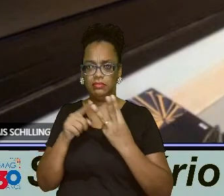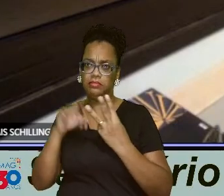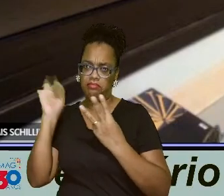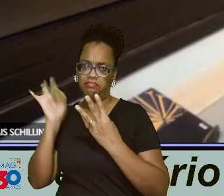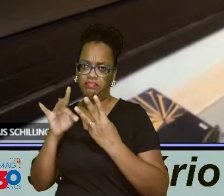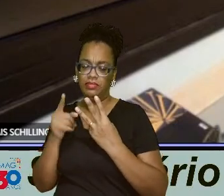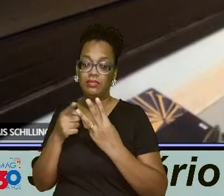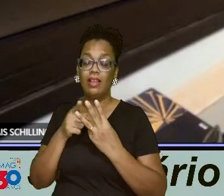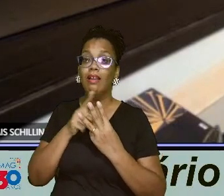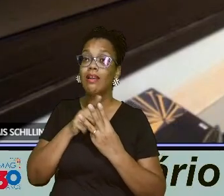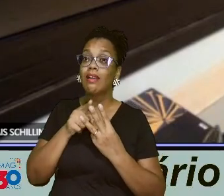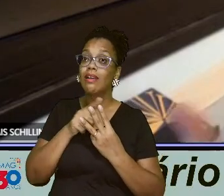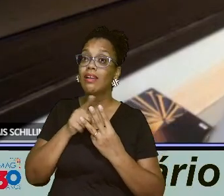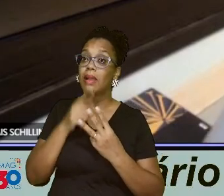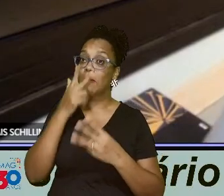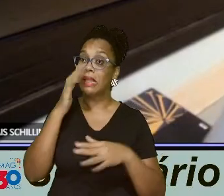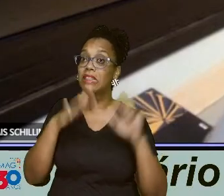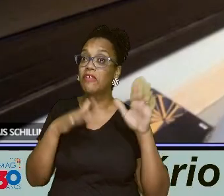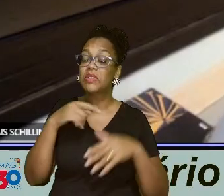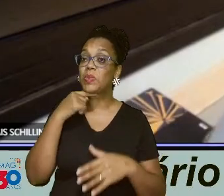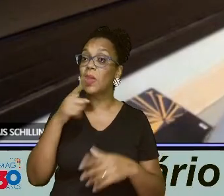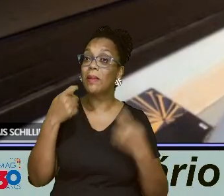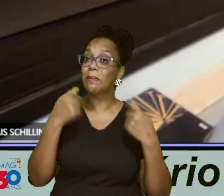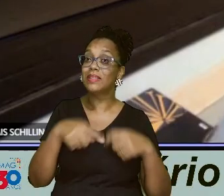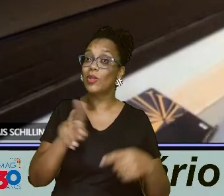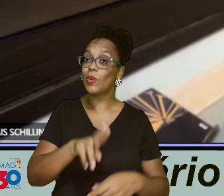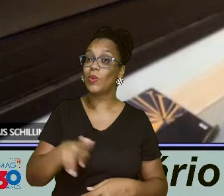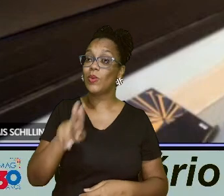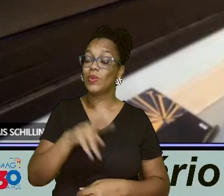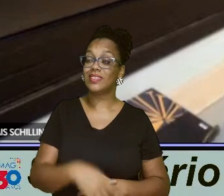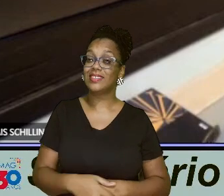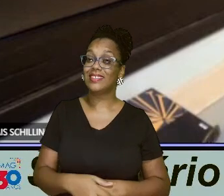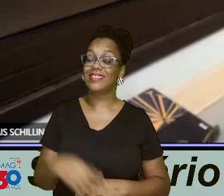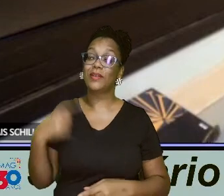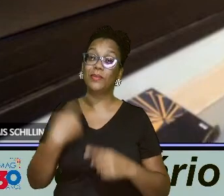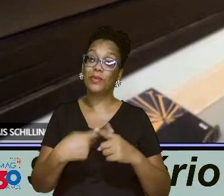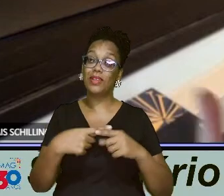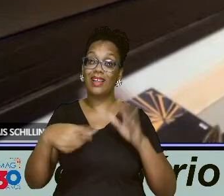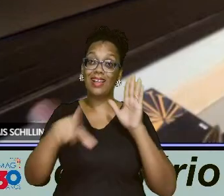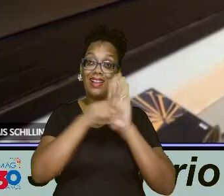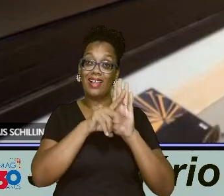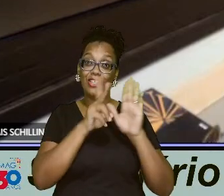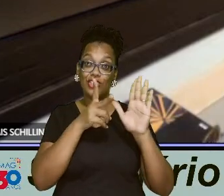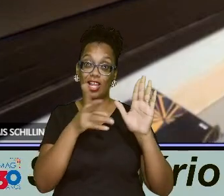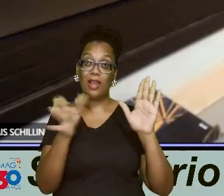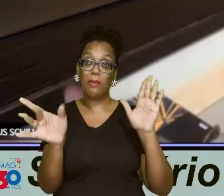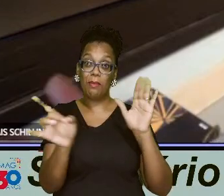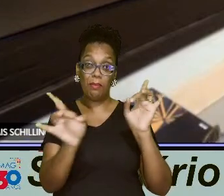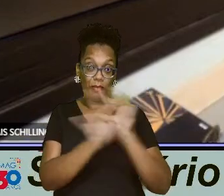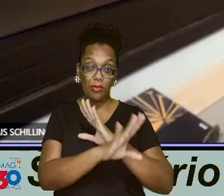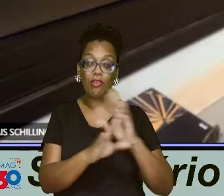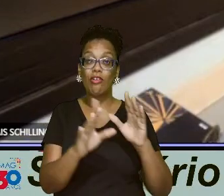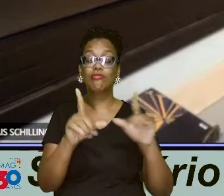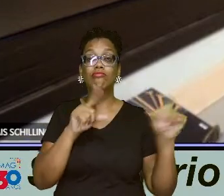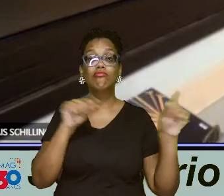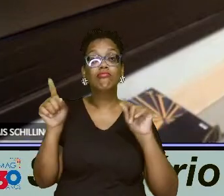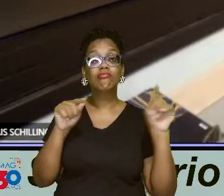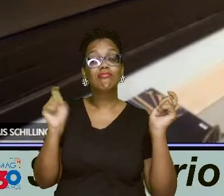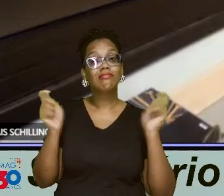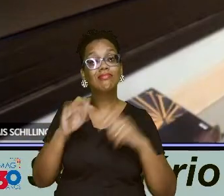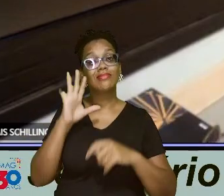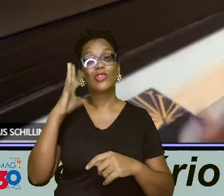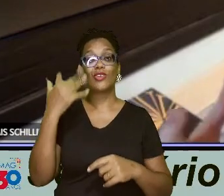outras duas situações em que talvez ele nem precisasse ser utilizado, porque a própria legislação já construía alternativas para resolver aqueles